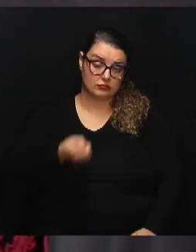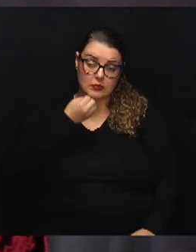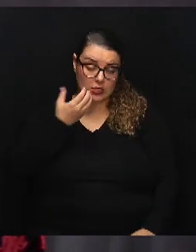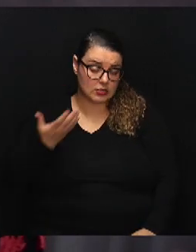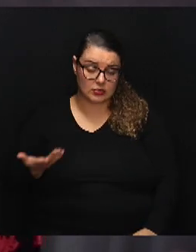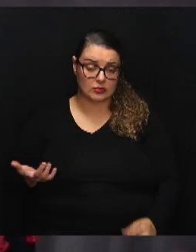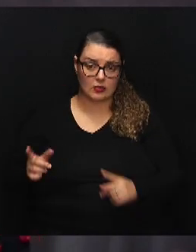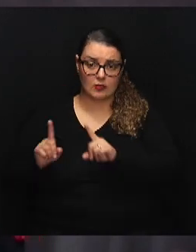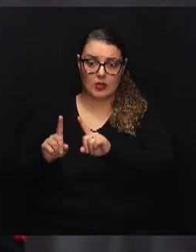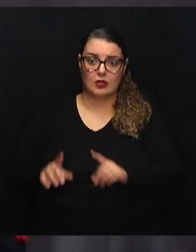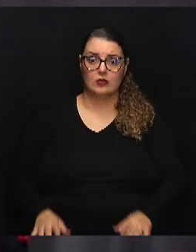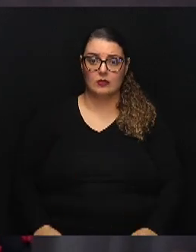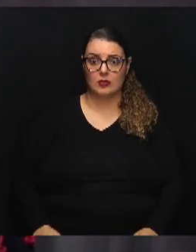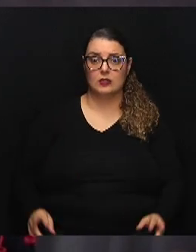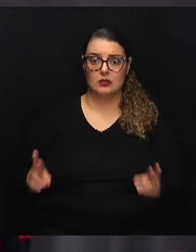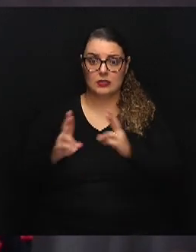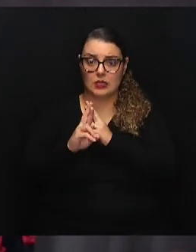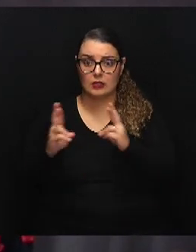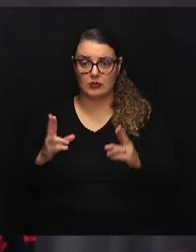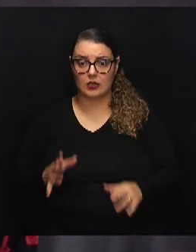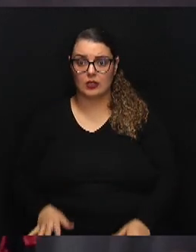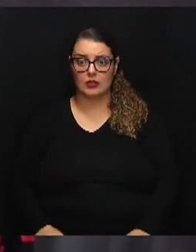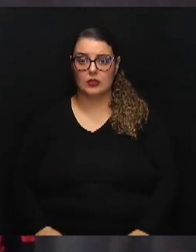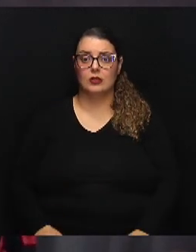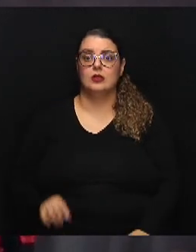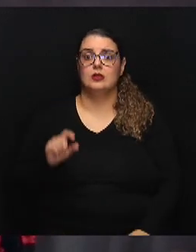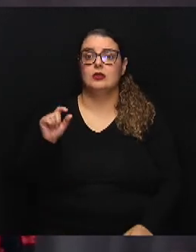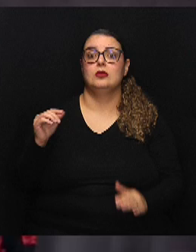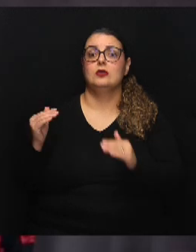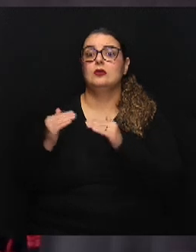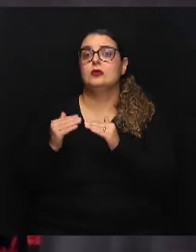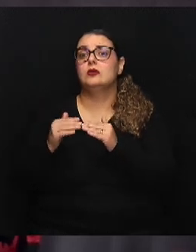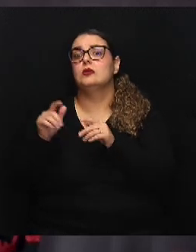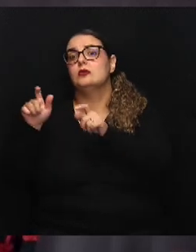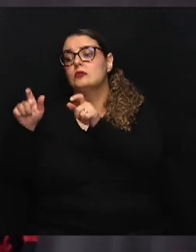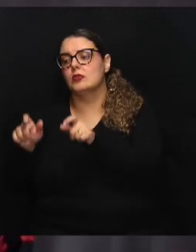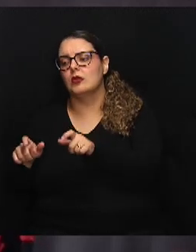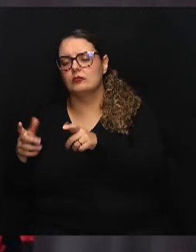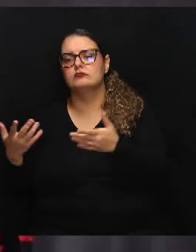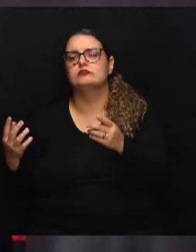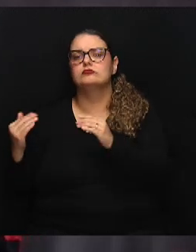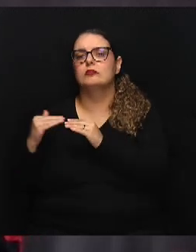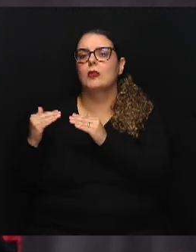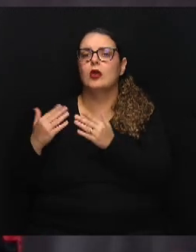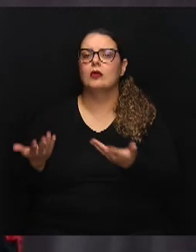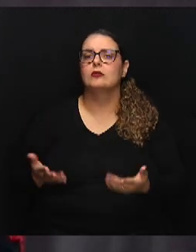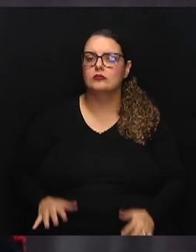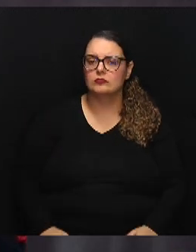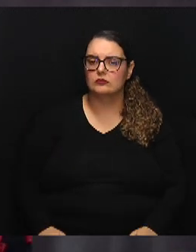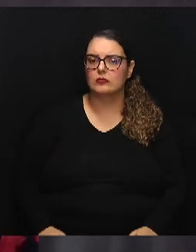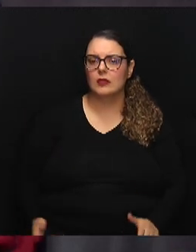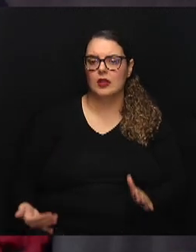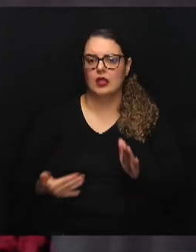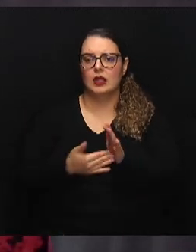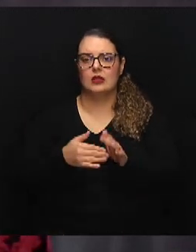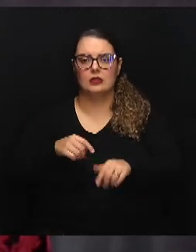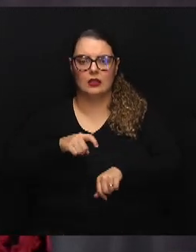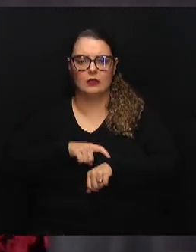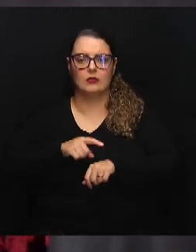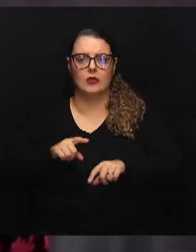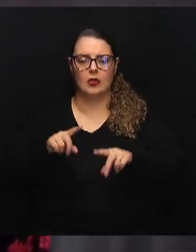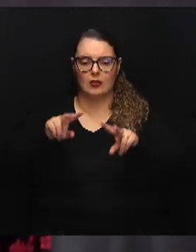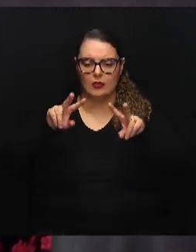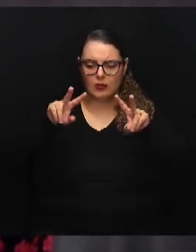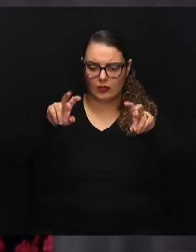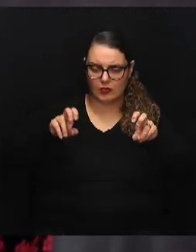assim, na tua relação. Uhum. E o que você combina com essa pessoa? Até que ponto vale a pena realmente, né, assim,